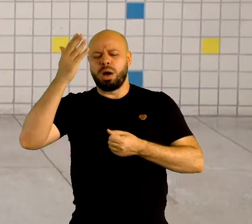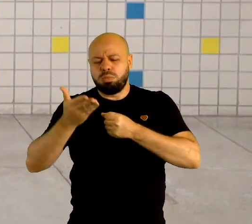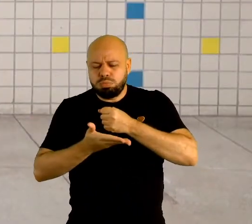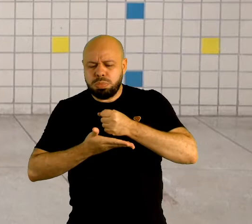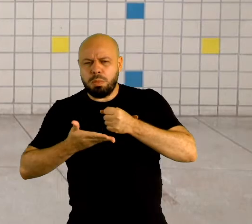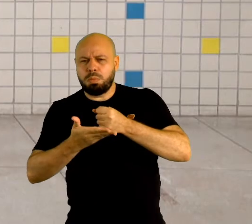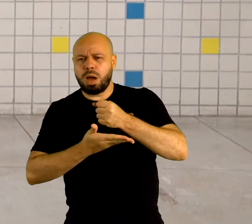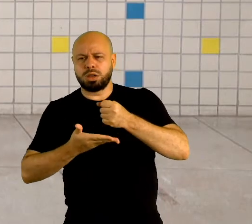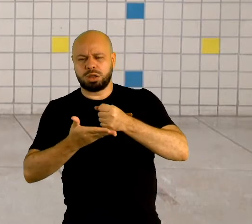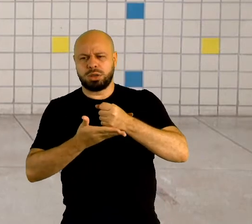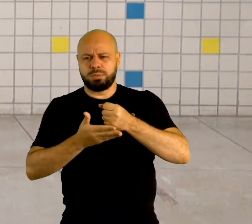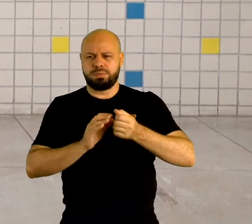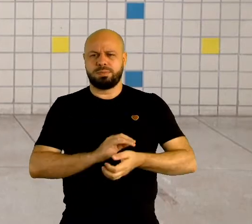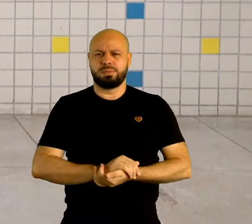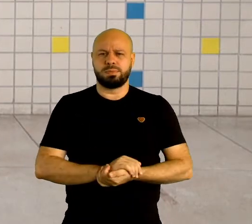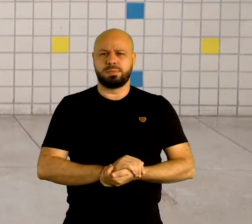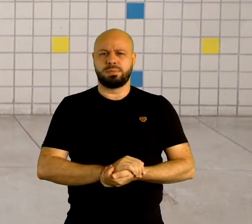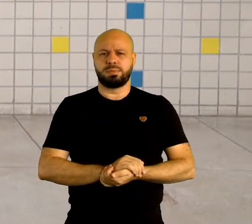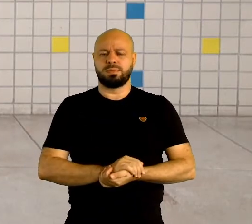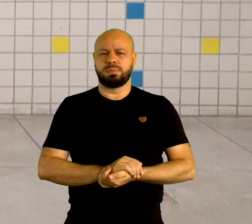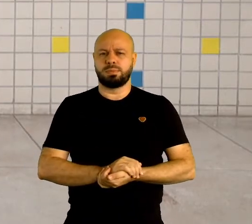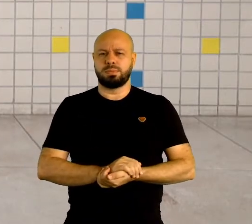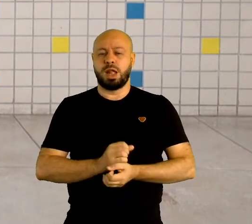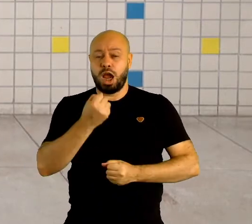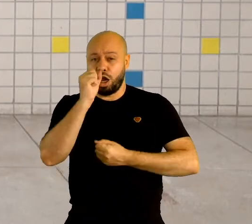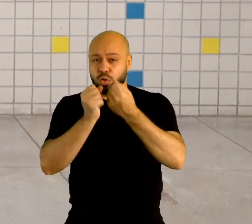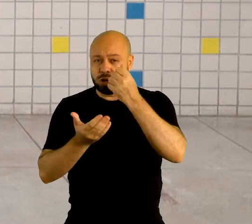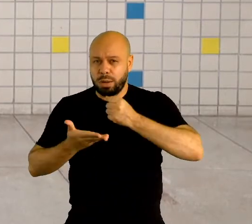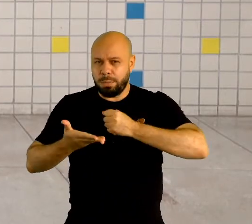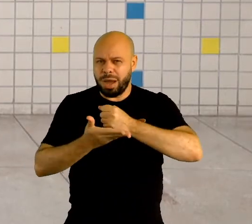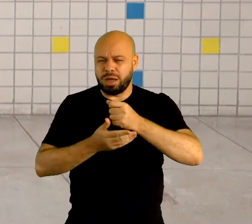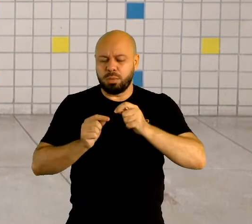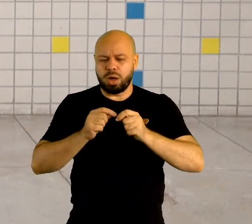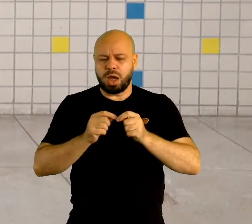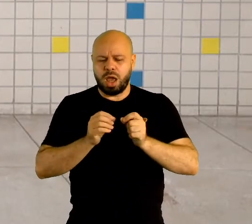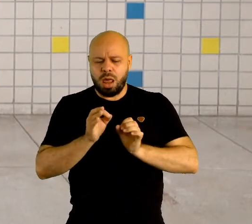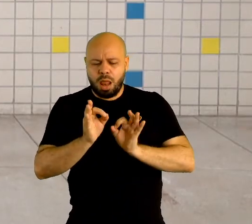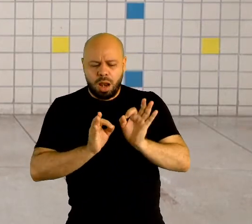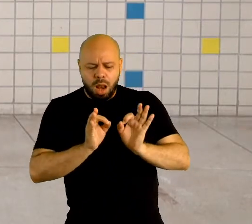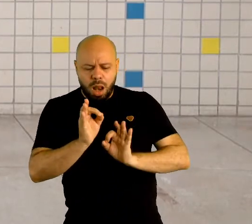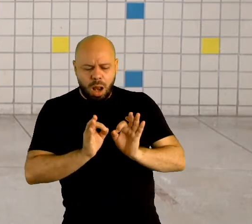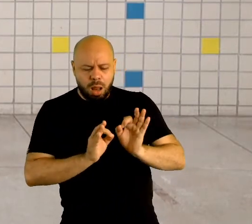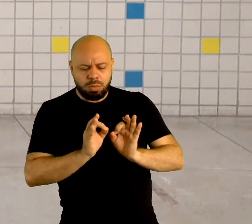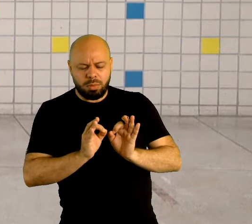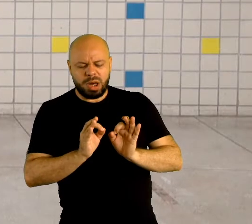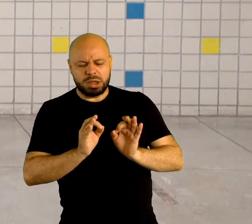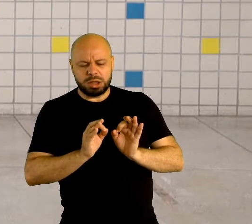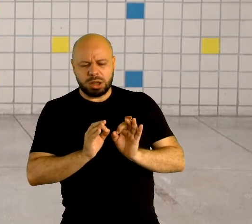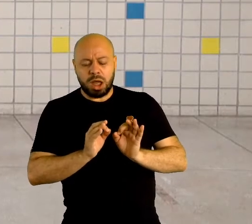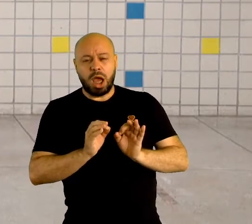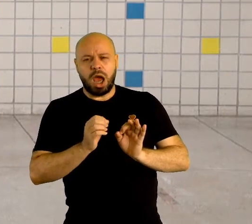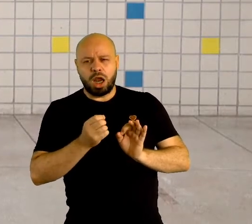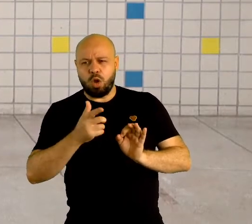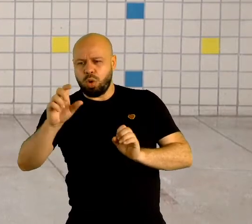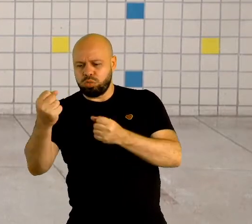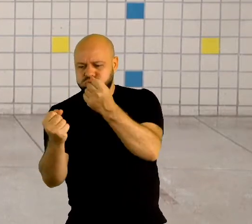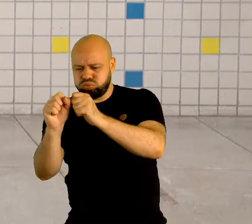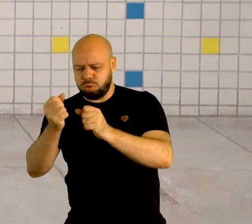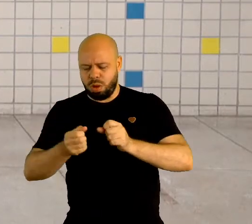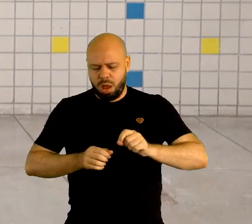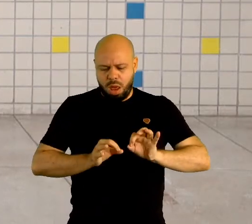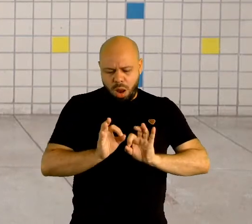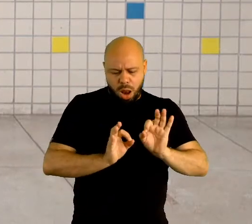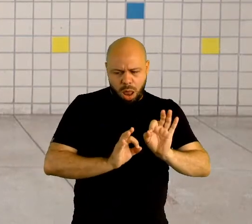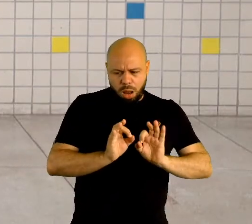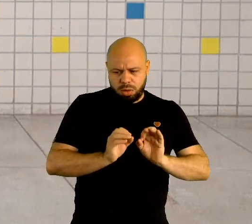indústria aqui, gente, ela prepara matéria-prima para outras indústrias produzirem. Então, a